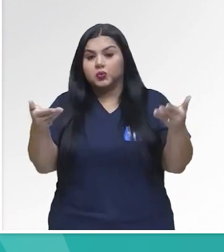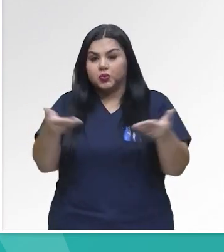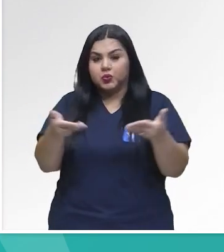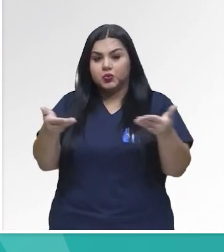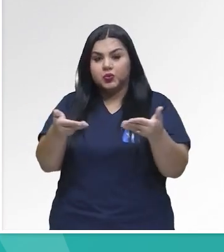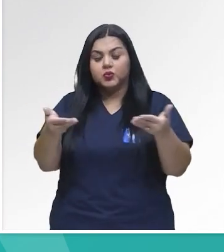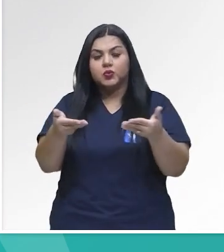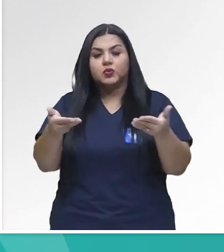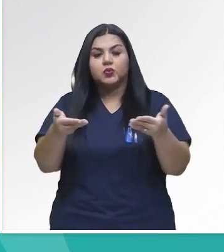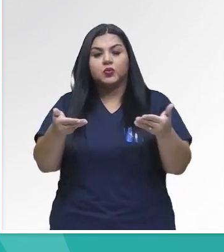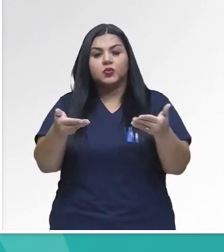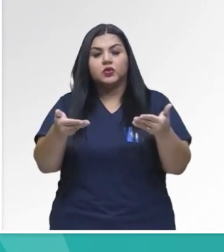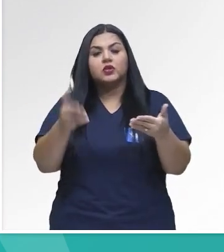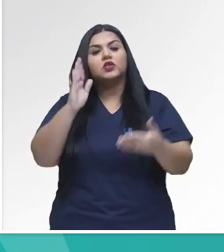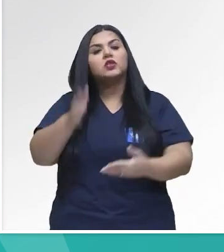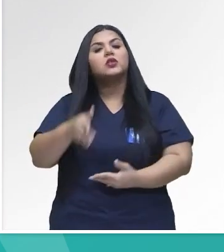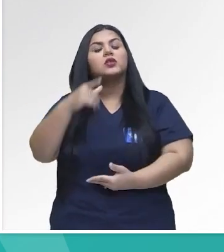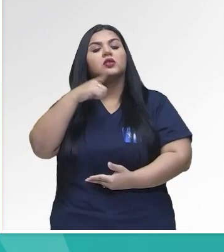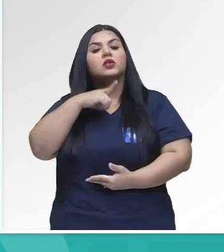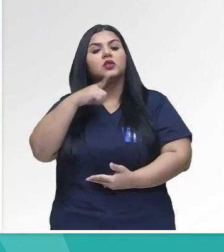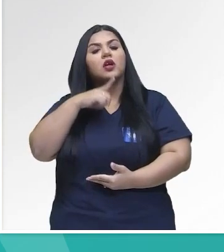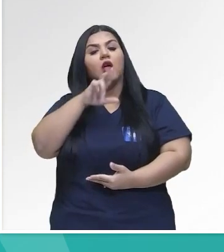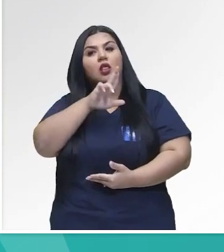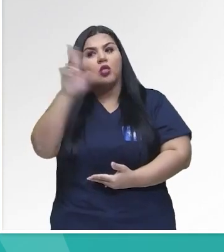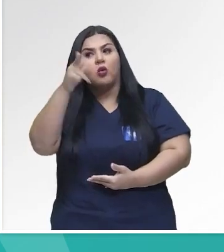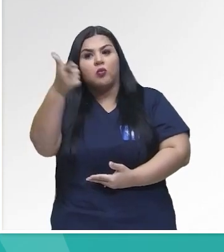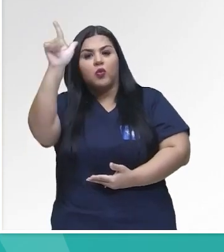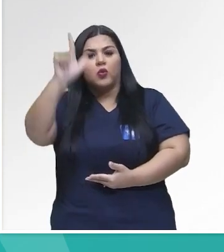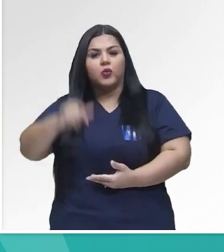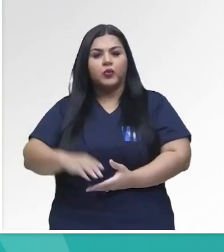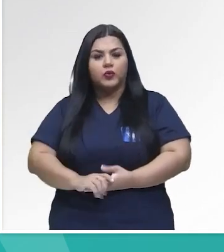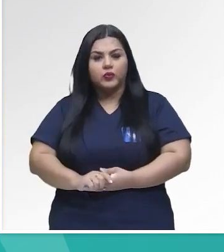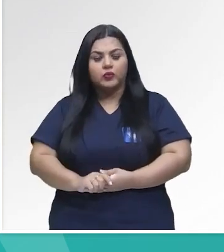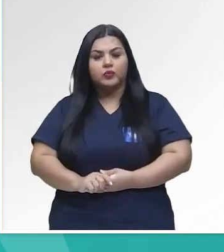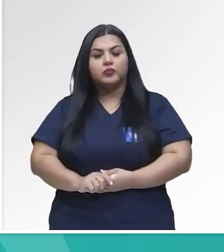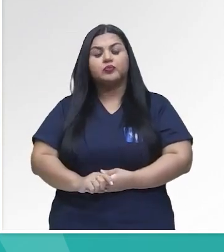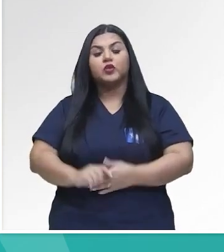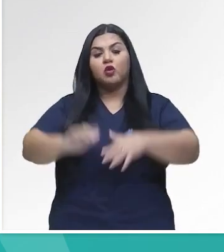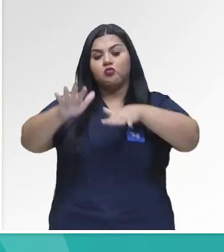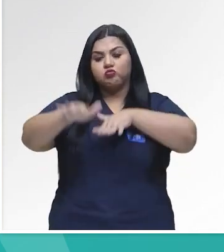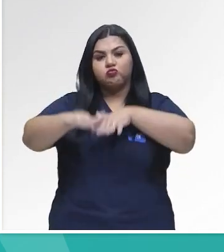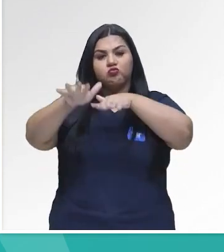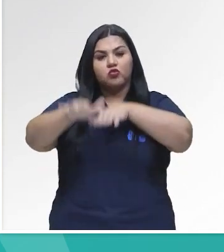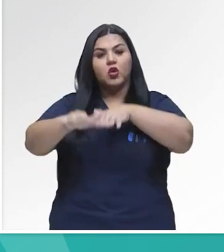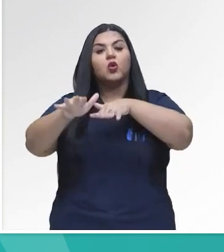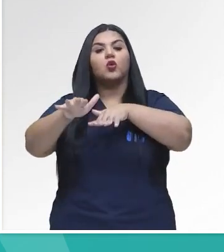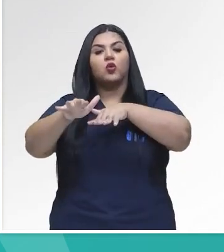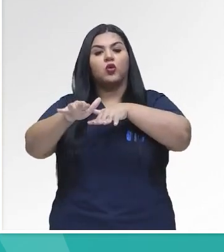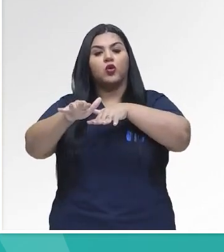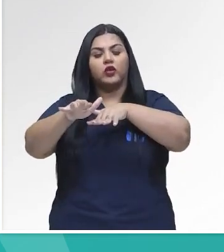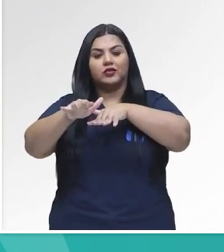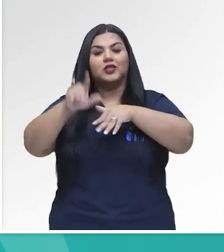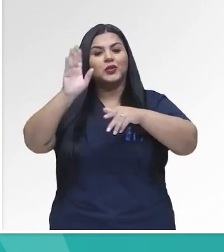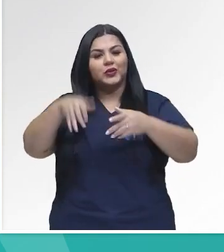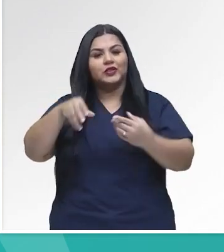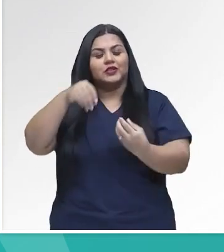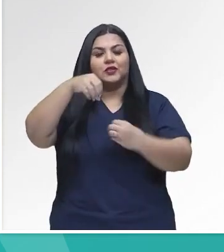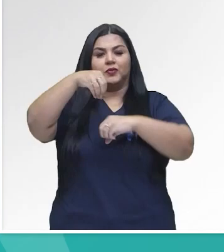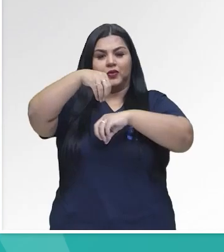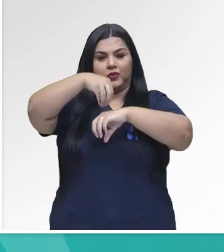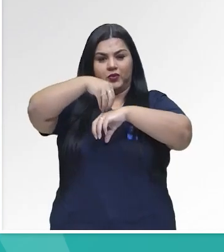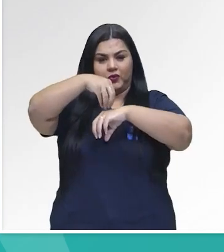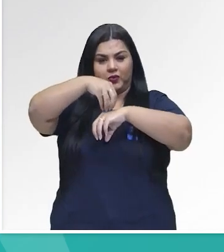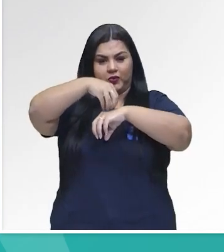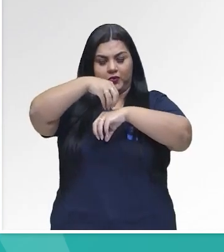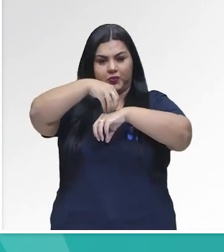hoje recebem outro nome. A infantaria, que hoje são os peões, né,